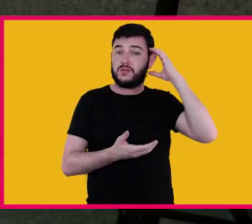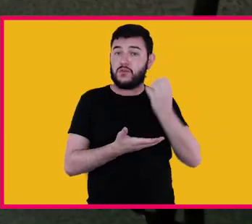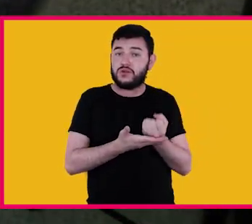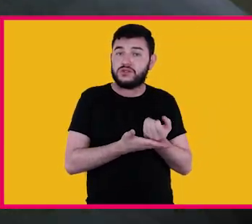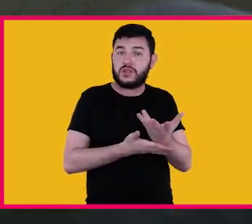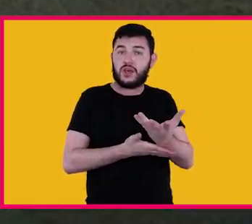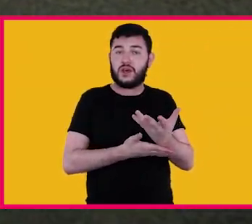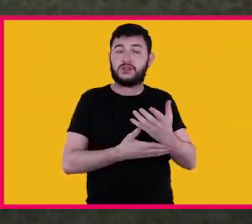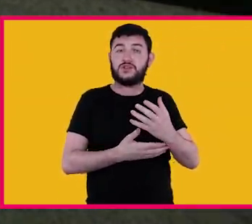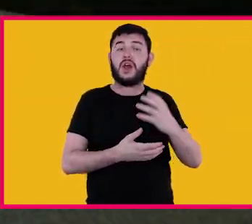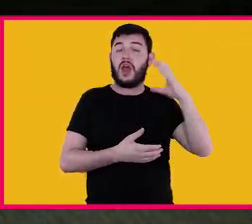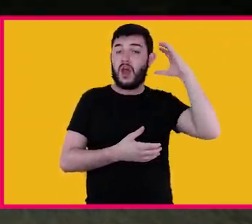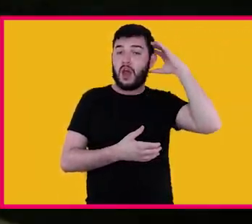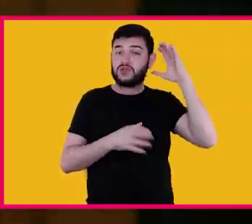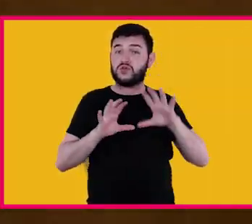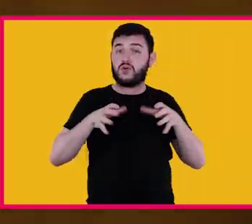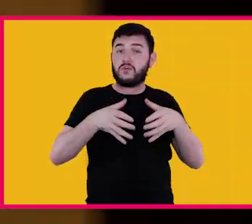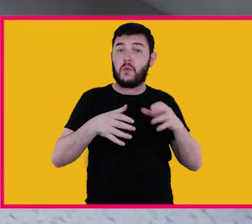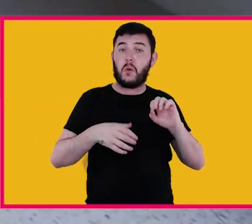comunitárias.